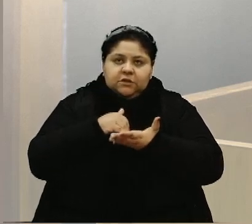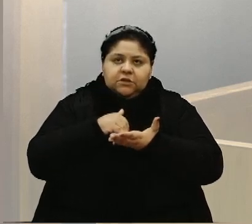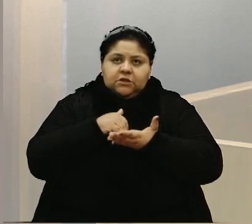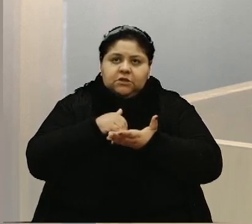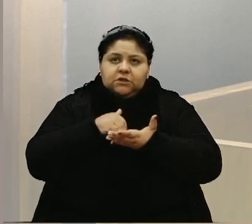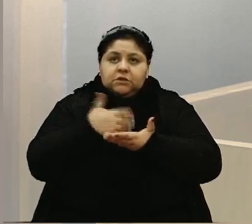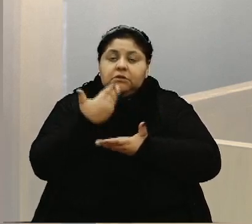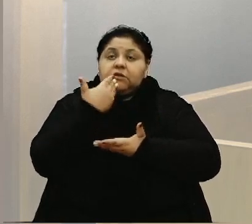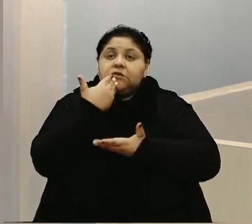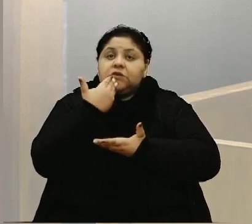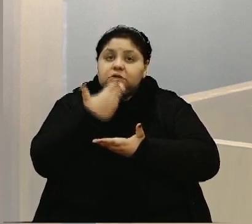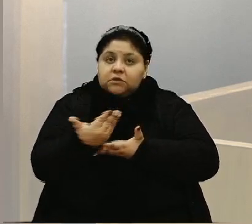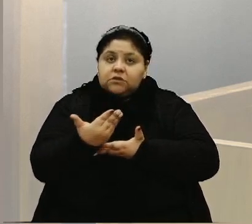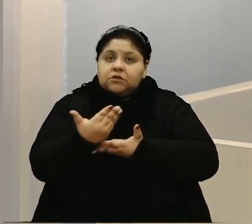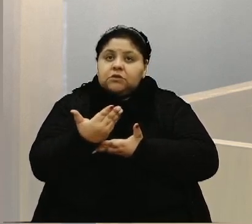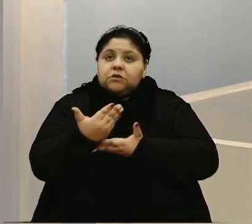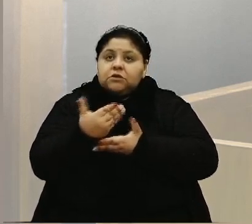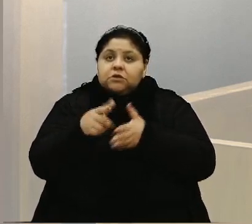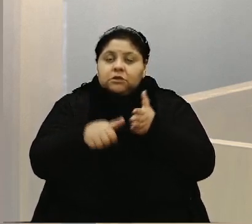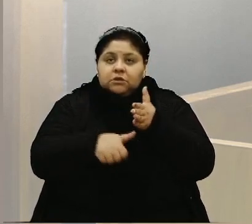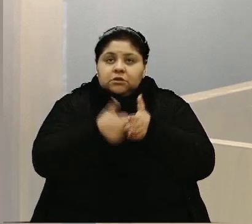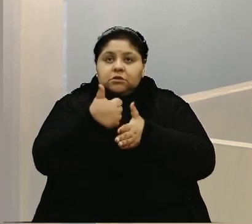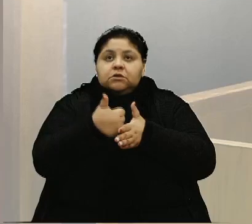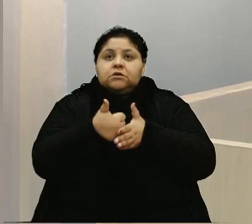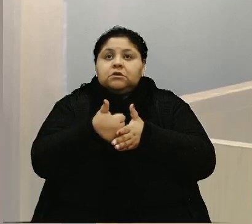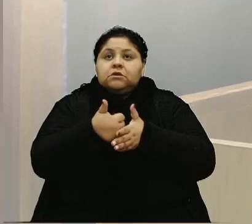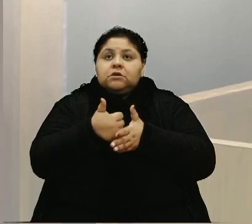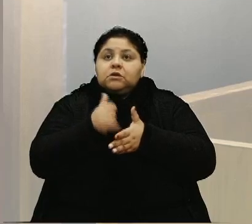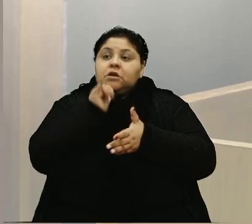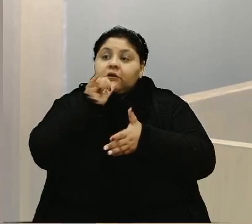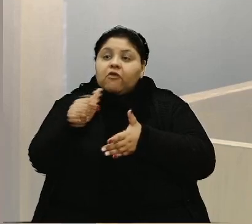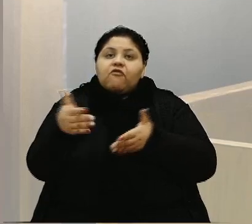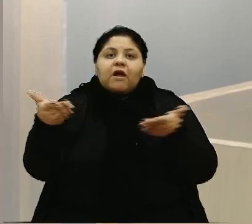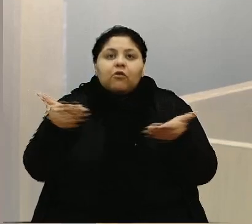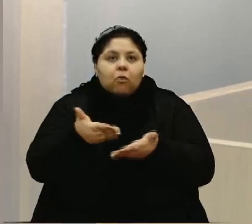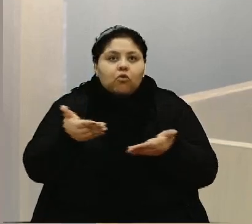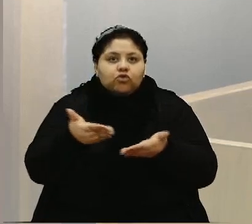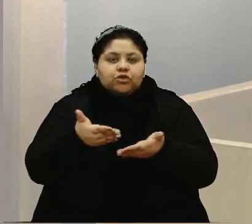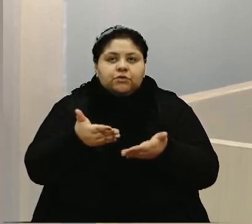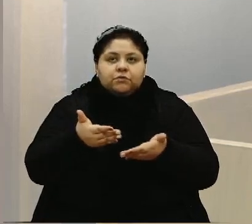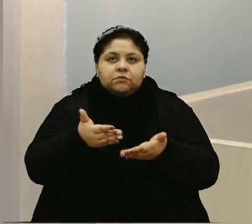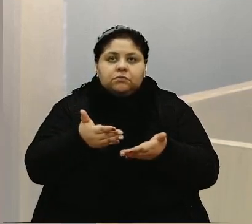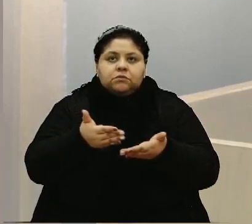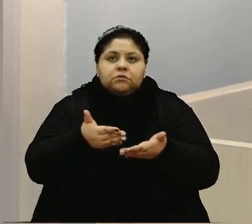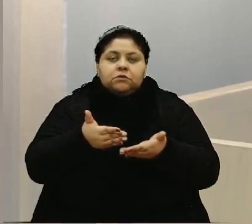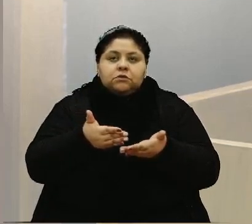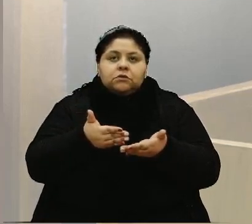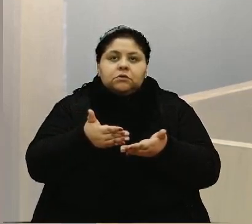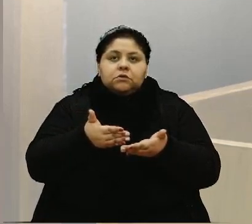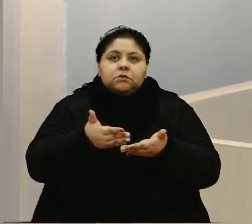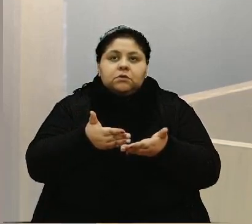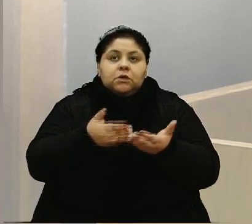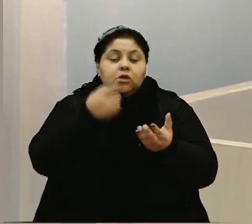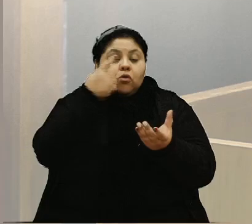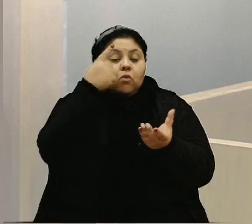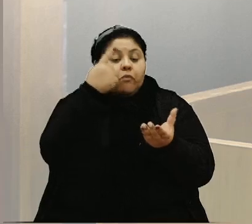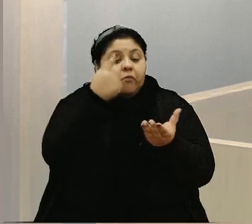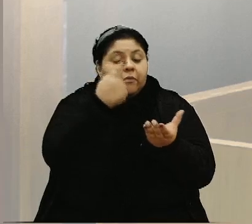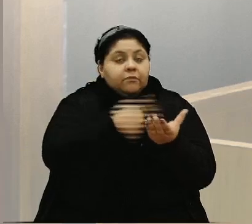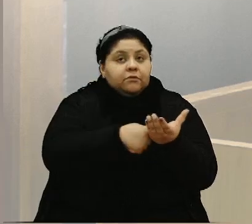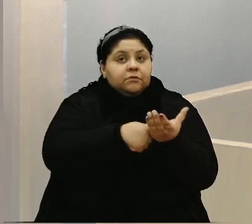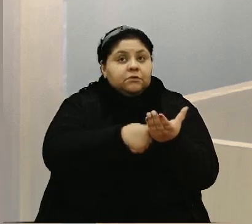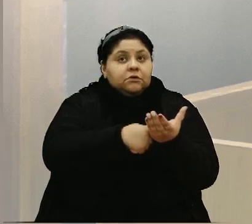para pedir essas mesmas melhorias que eu venho aqui nessa tribuna pedir hoje. Ele se comprometeu